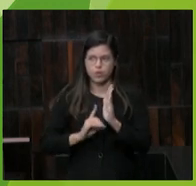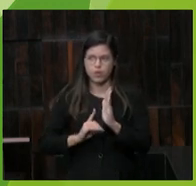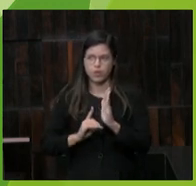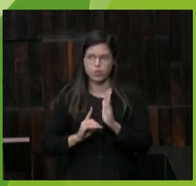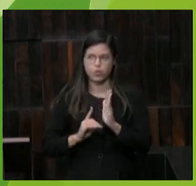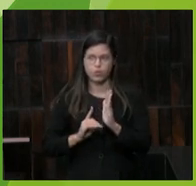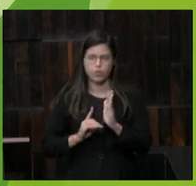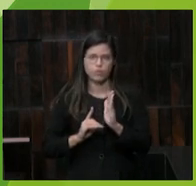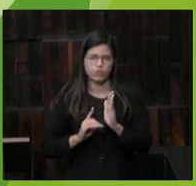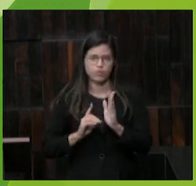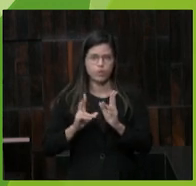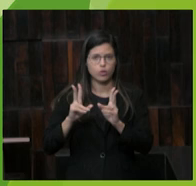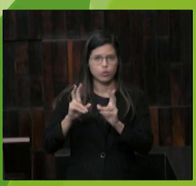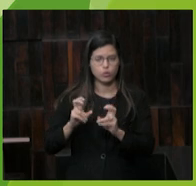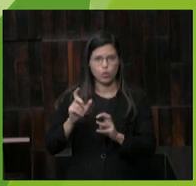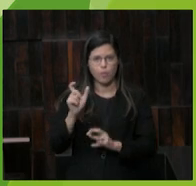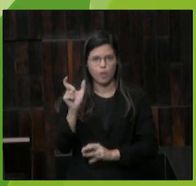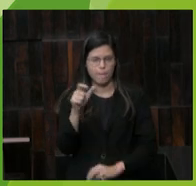para planos de saúde,